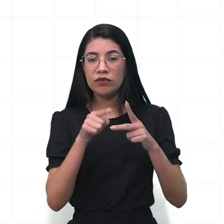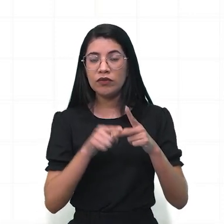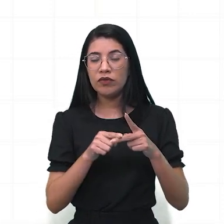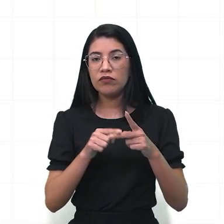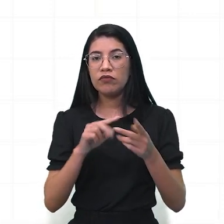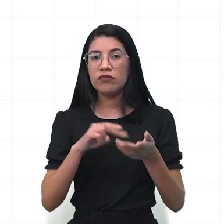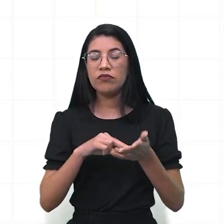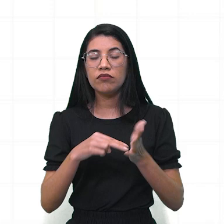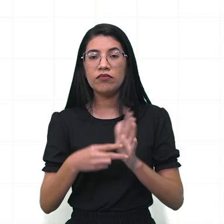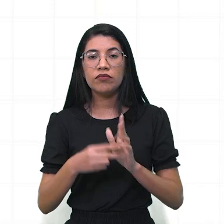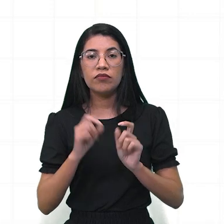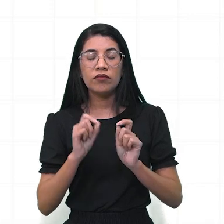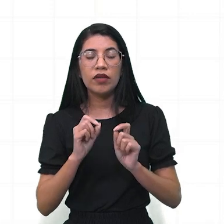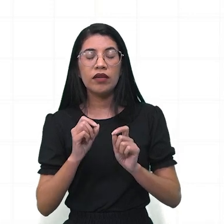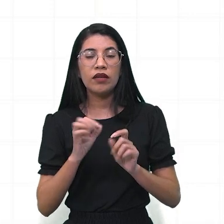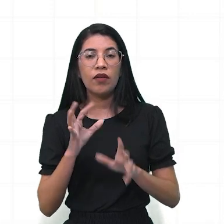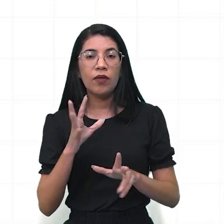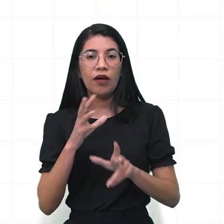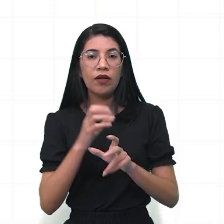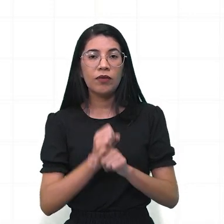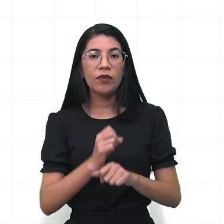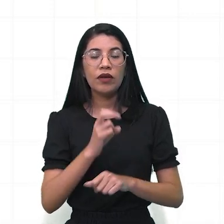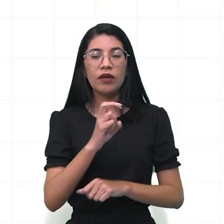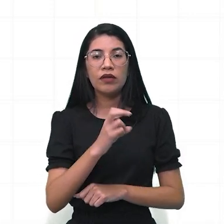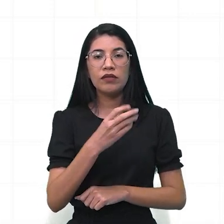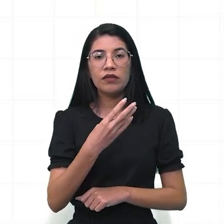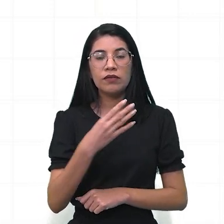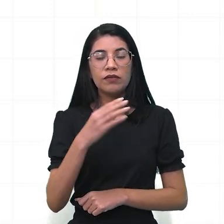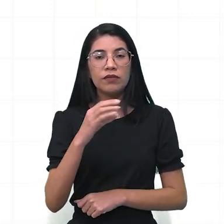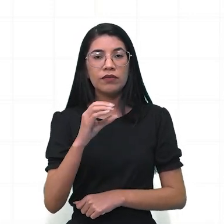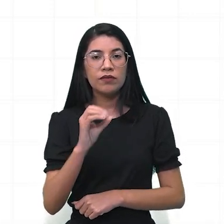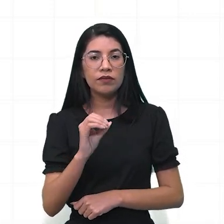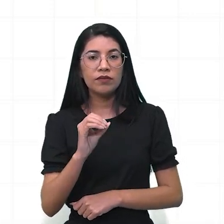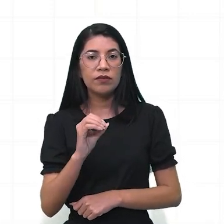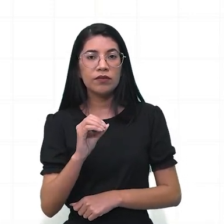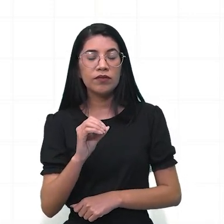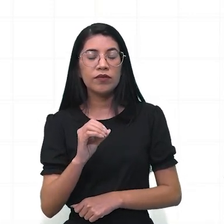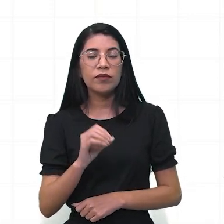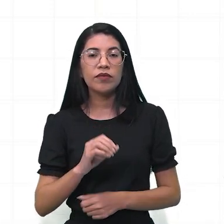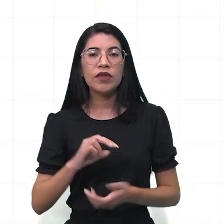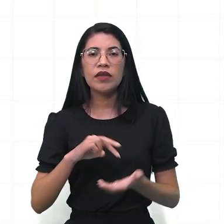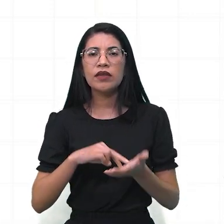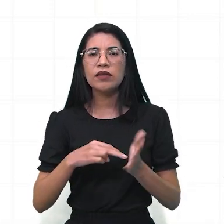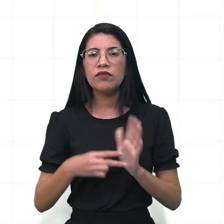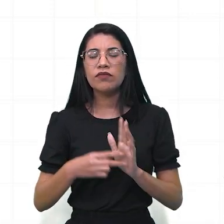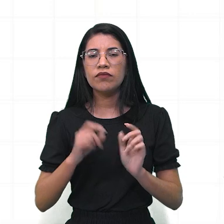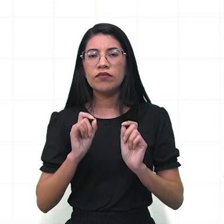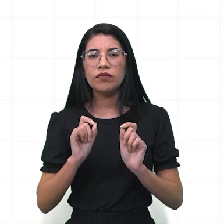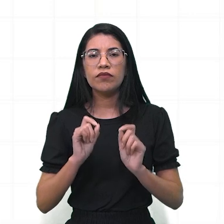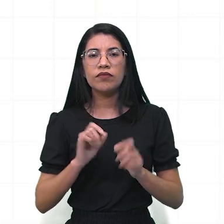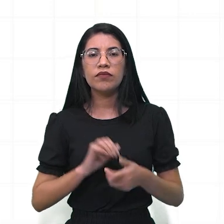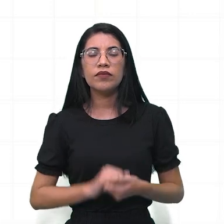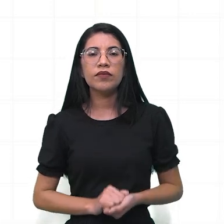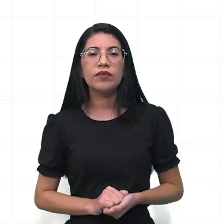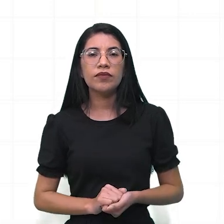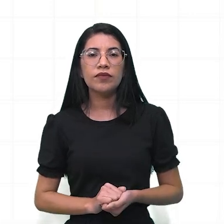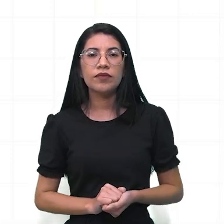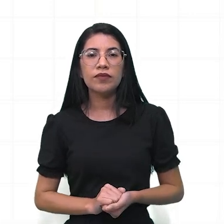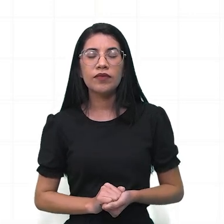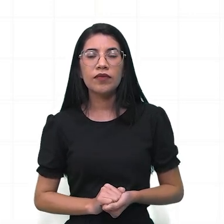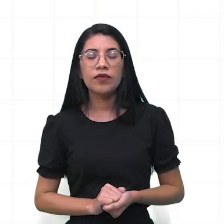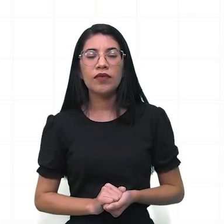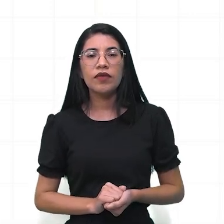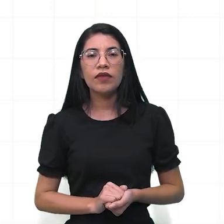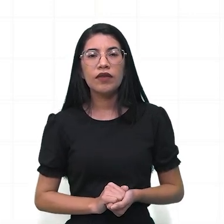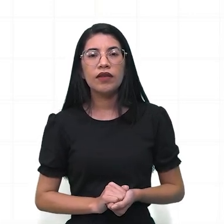fazer deu 540 graus. O que significa isso, professor? Significa o